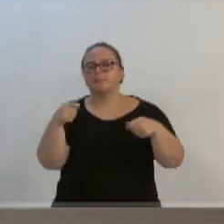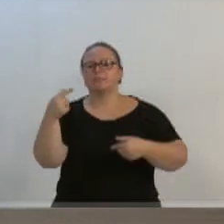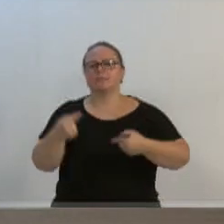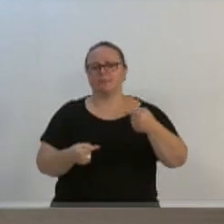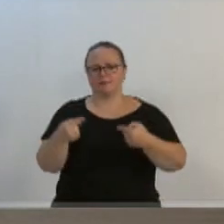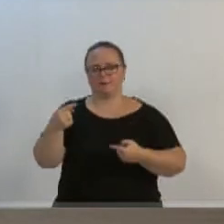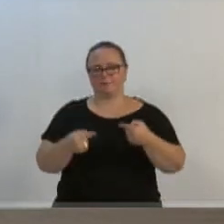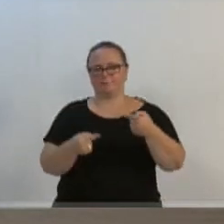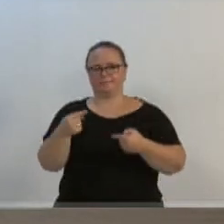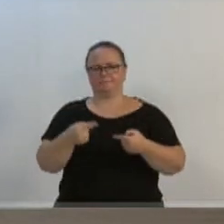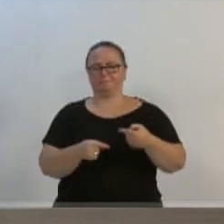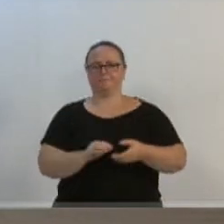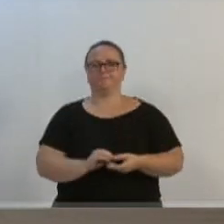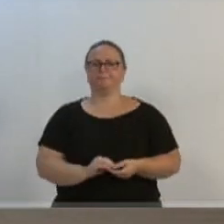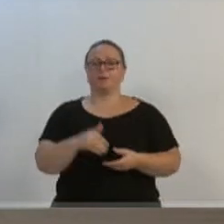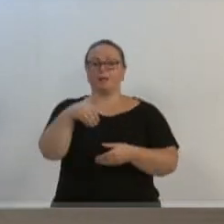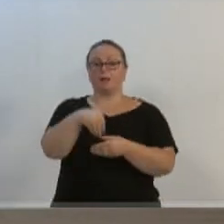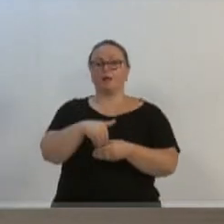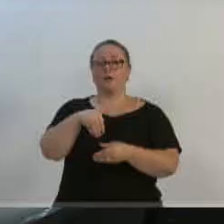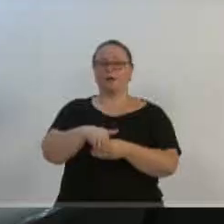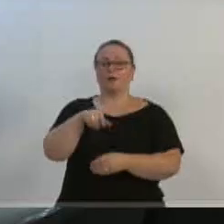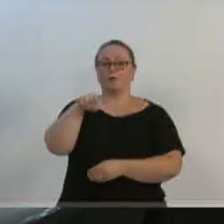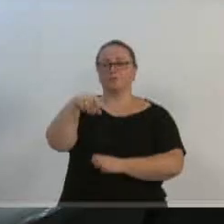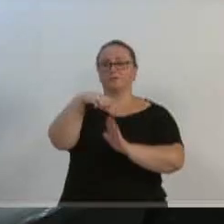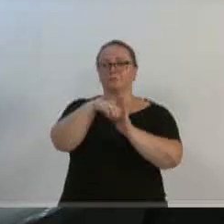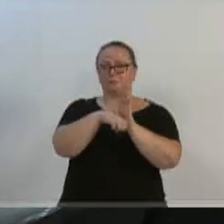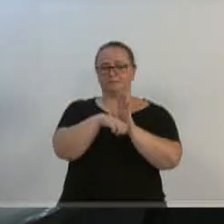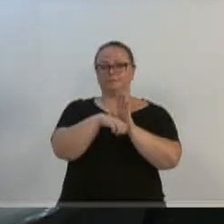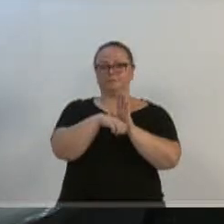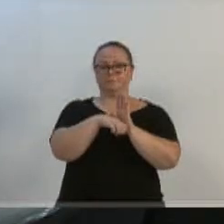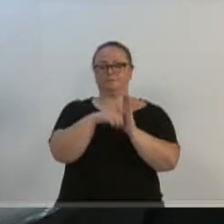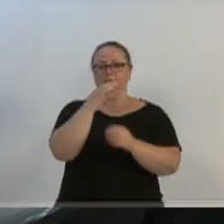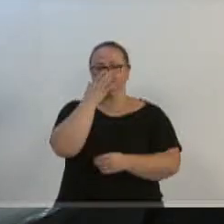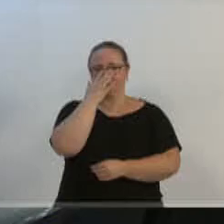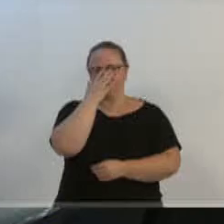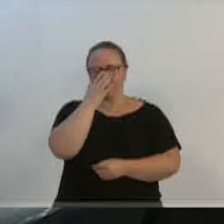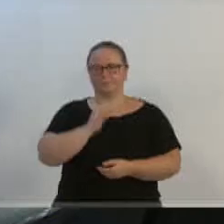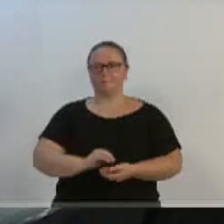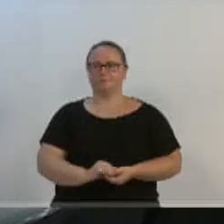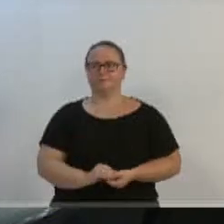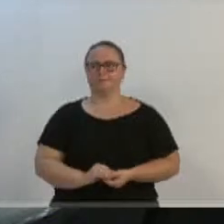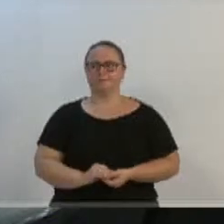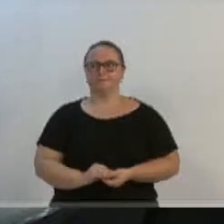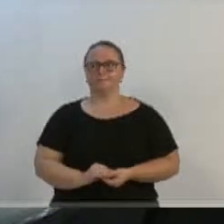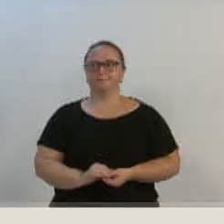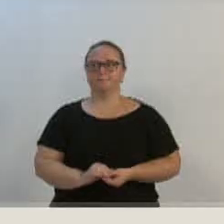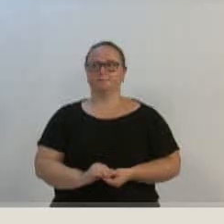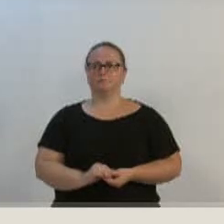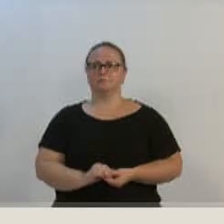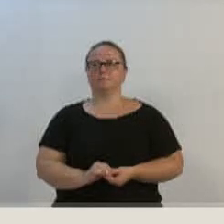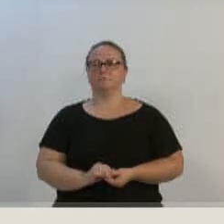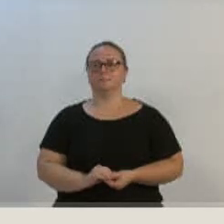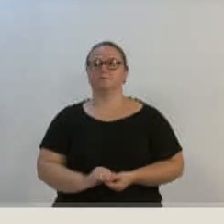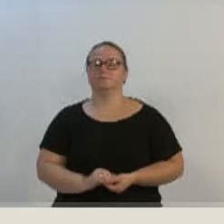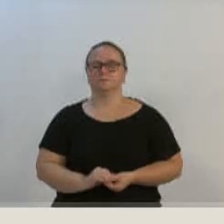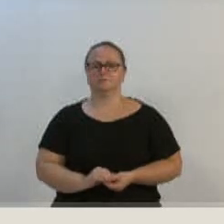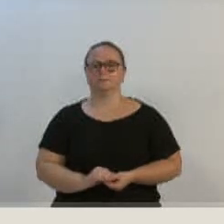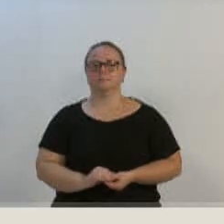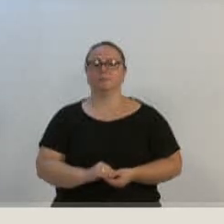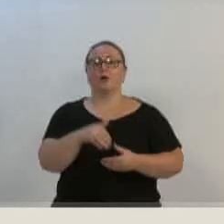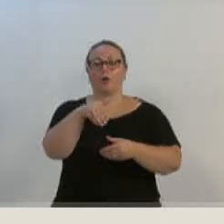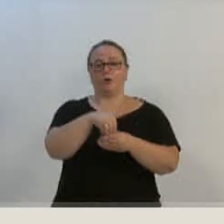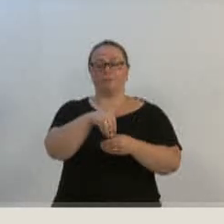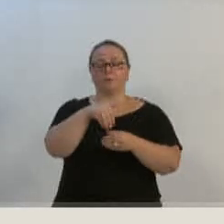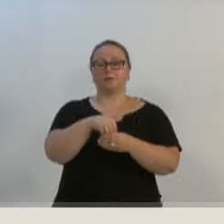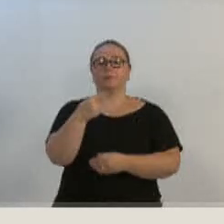agora é em votação essa emenda. Vamos ler a segunda ou vamos votar? Vamos votar a primeira emenda e depois a gente faz a leitura da